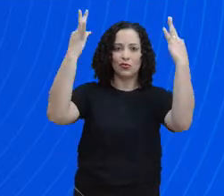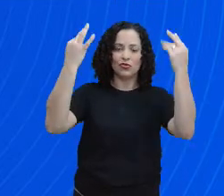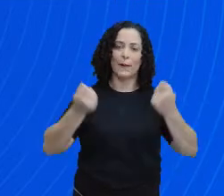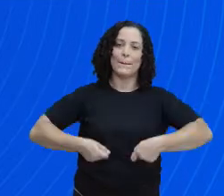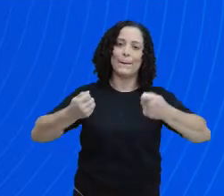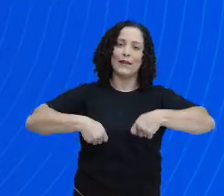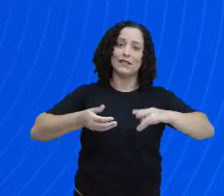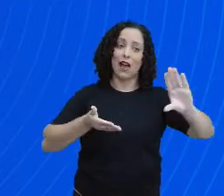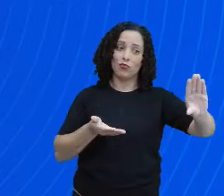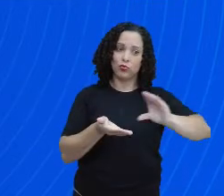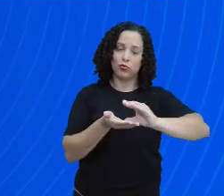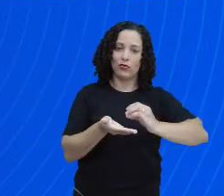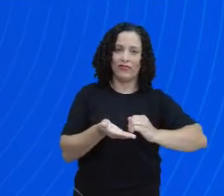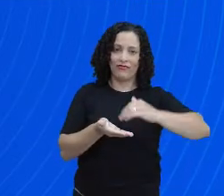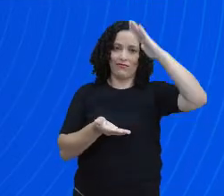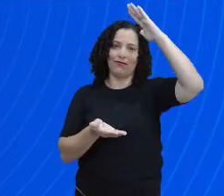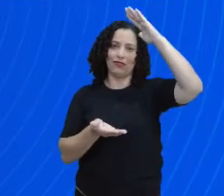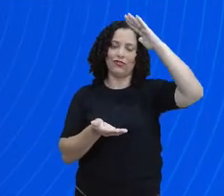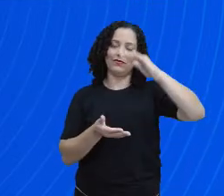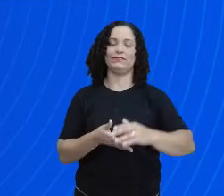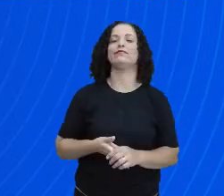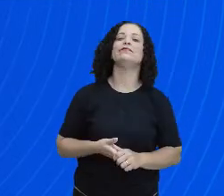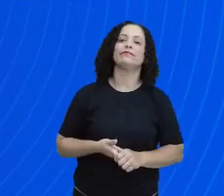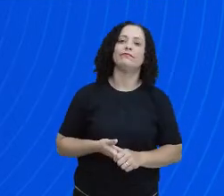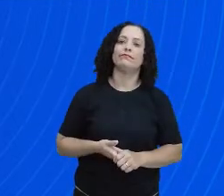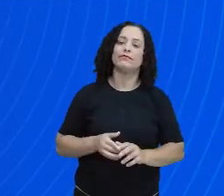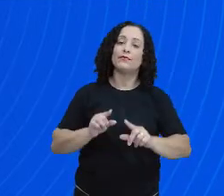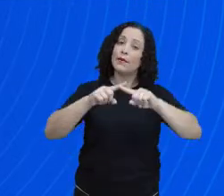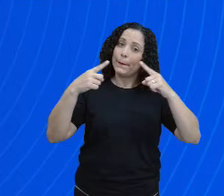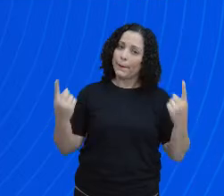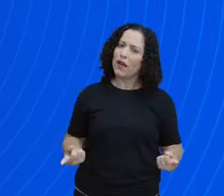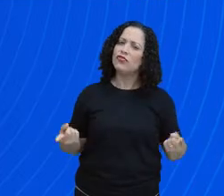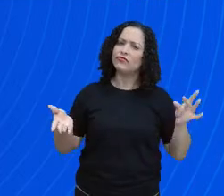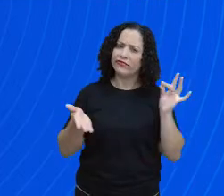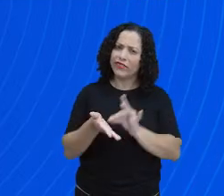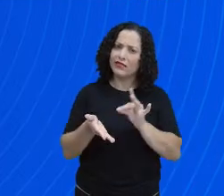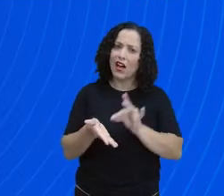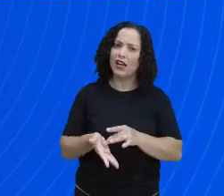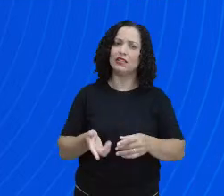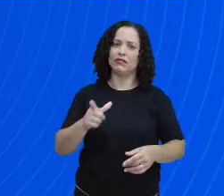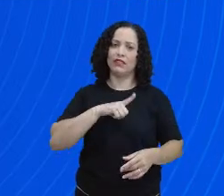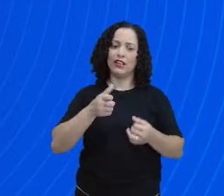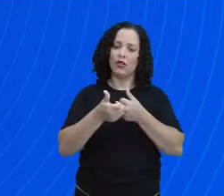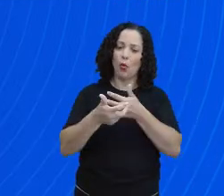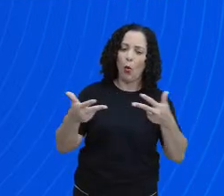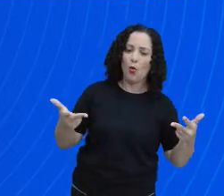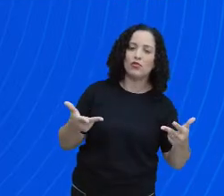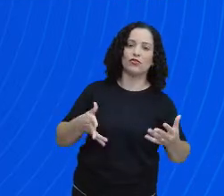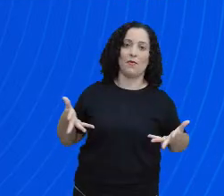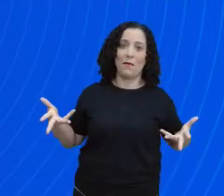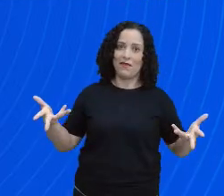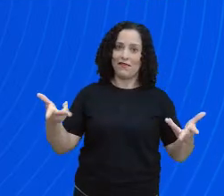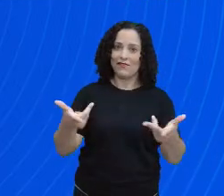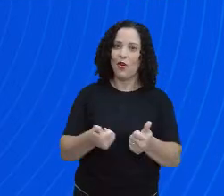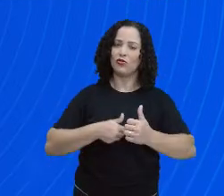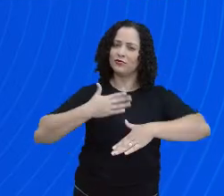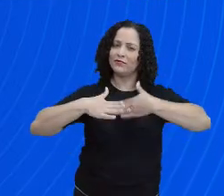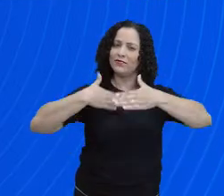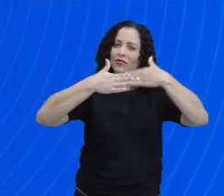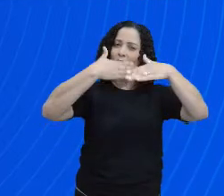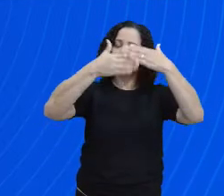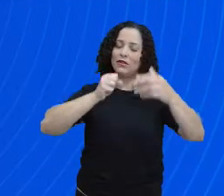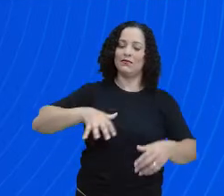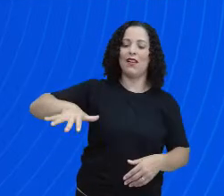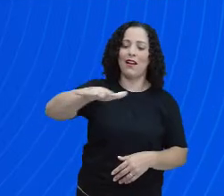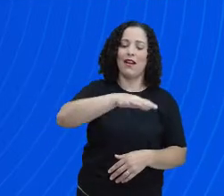consegue andar muito, tá? Então, mas mesmo assim, grandes avanços foram feitos aí dentro da